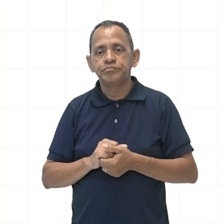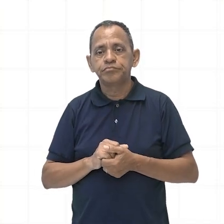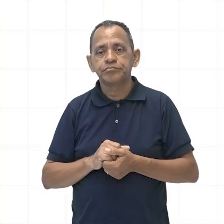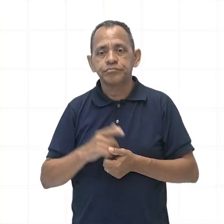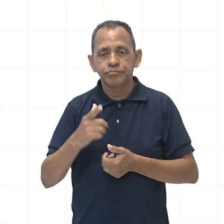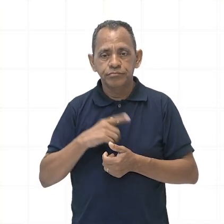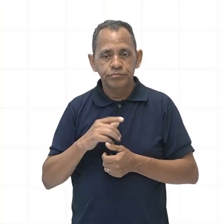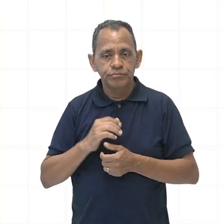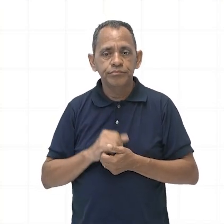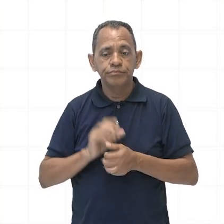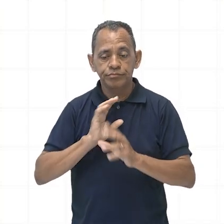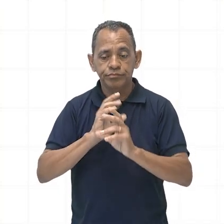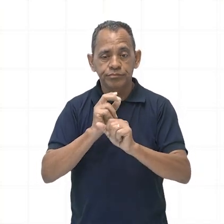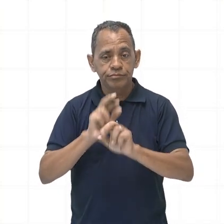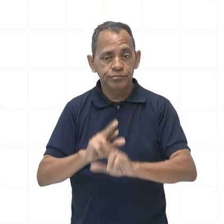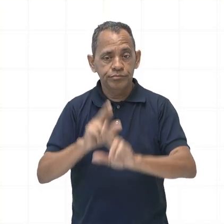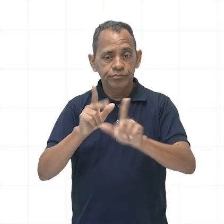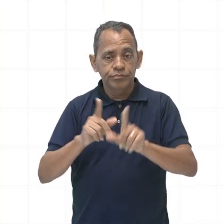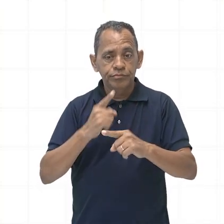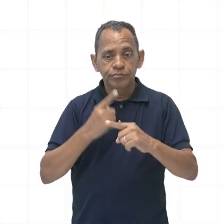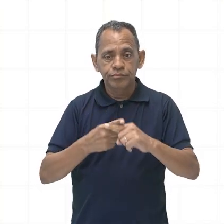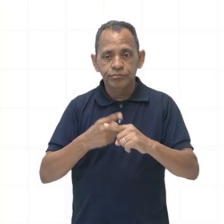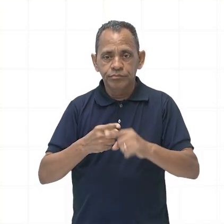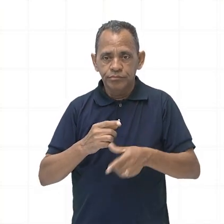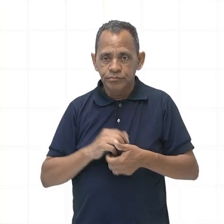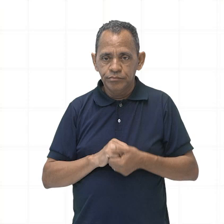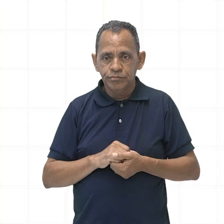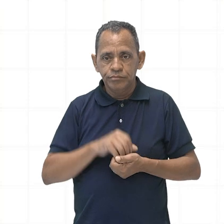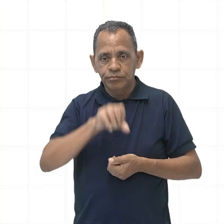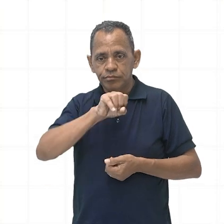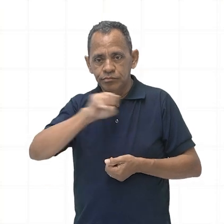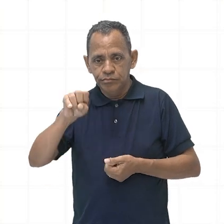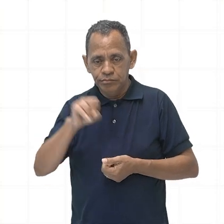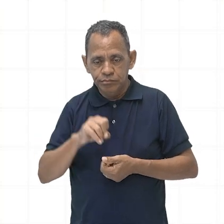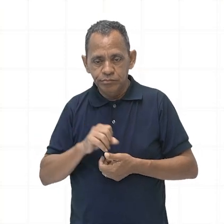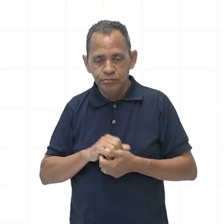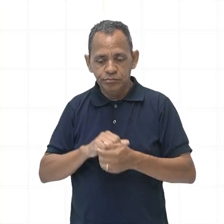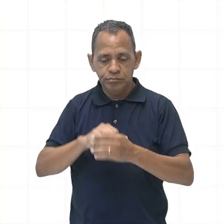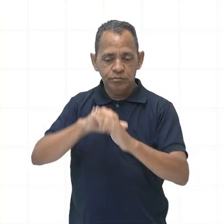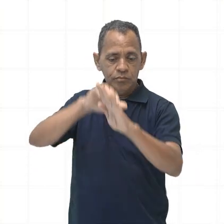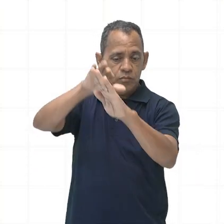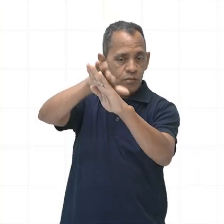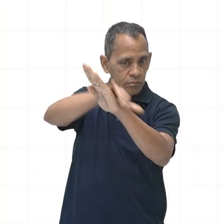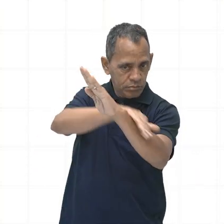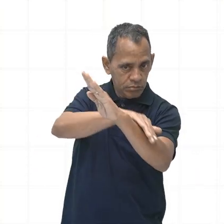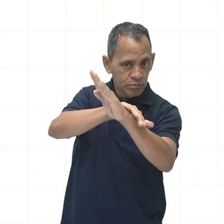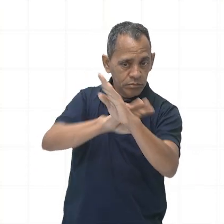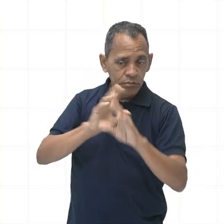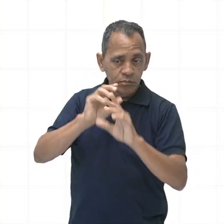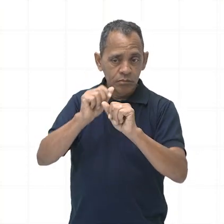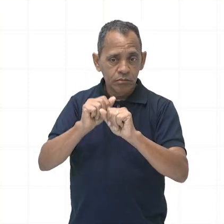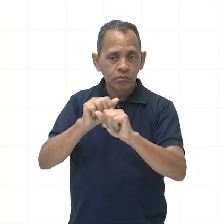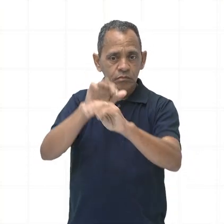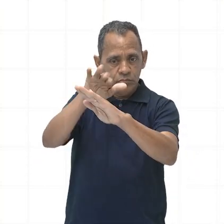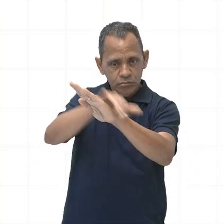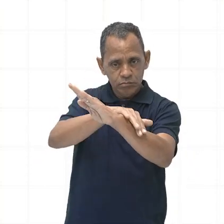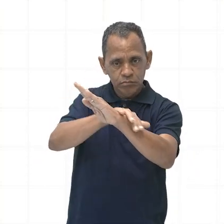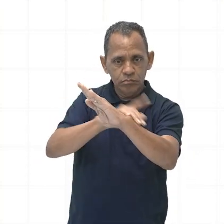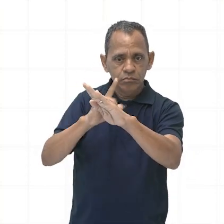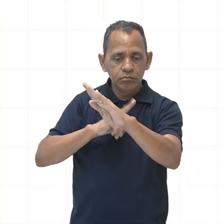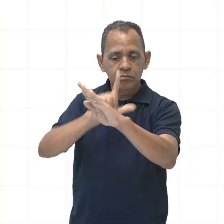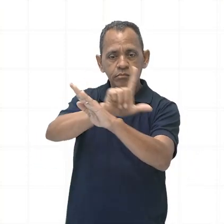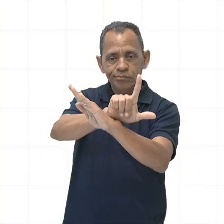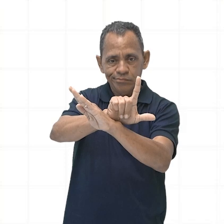medida diferente para ele, né? Por quê? Porque se o lado todo do triângulo, o lado mede